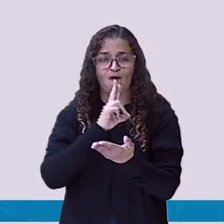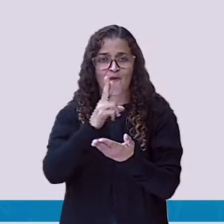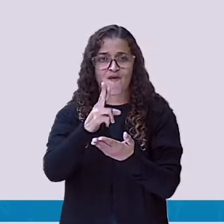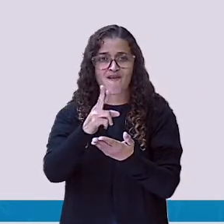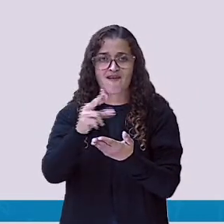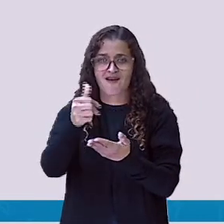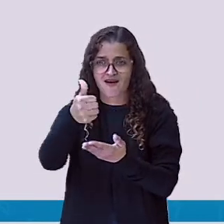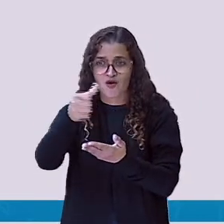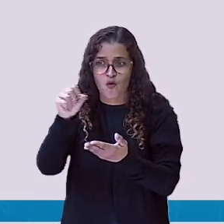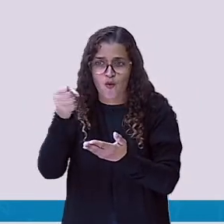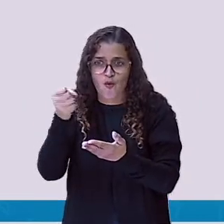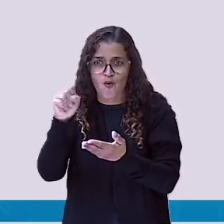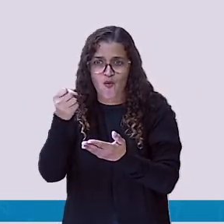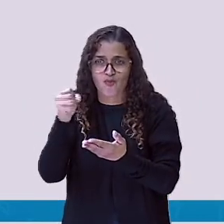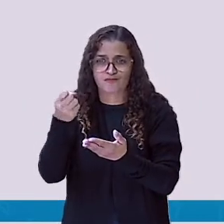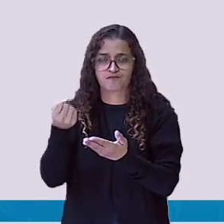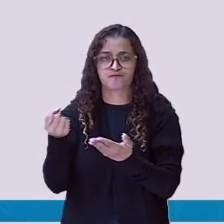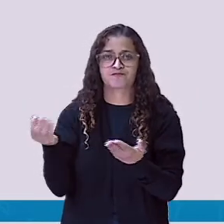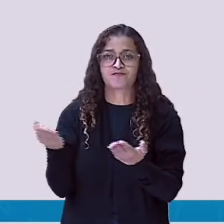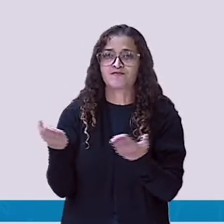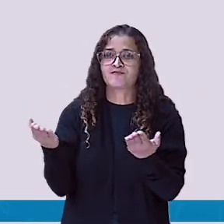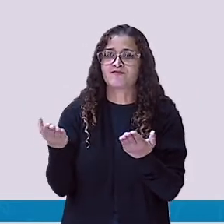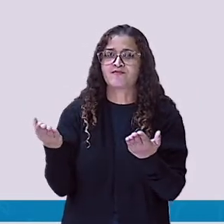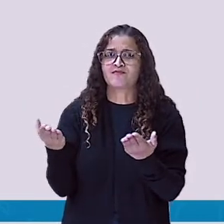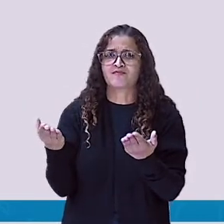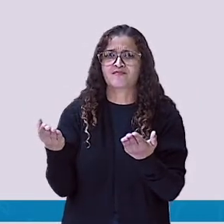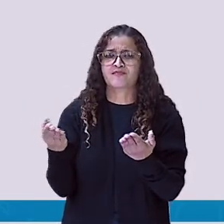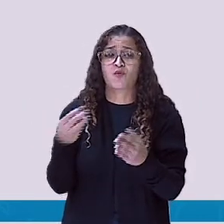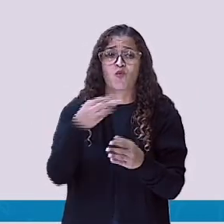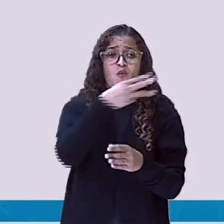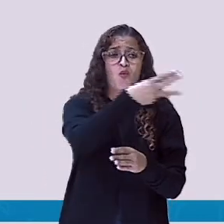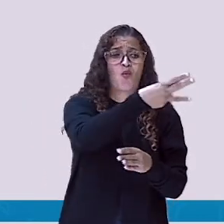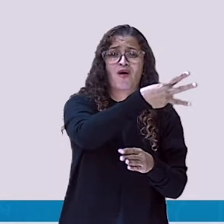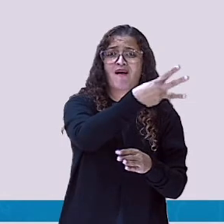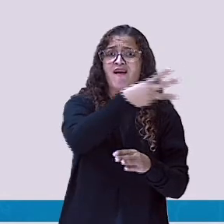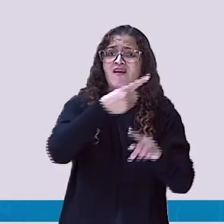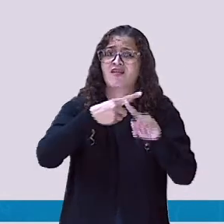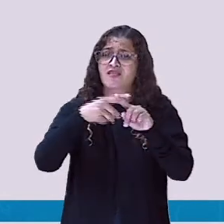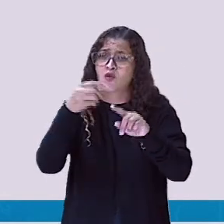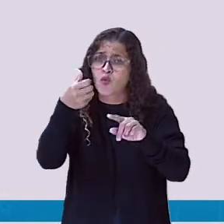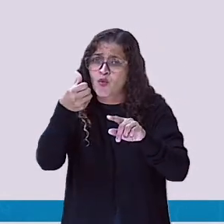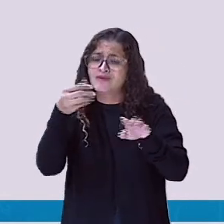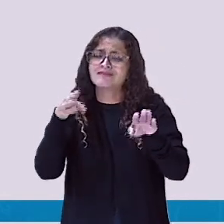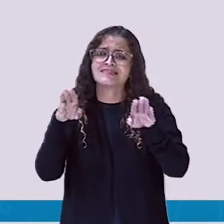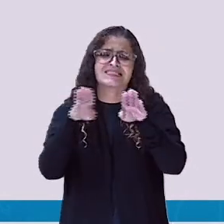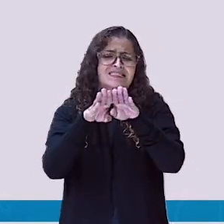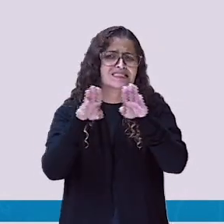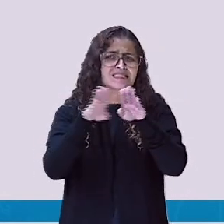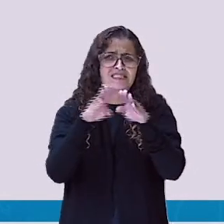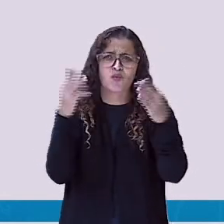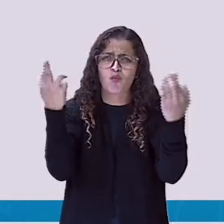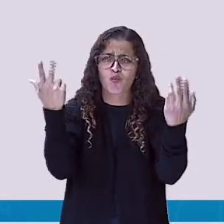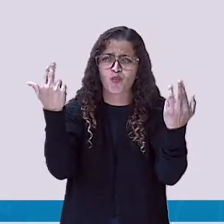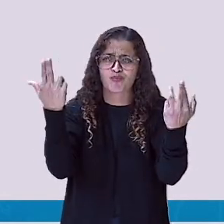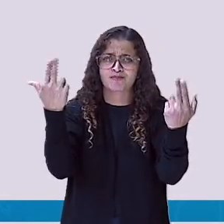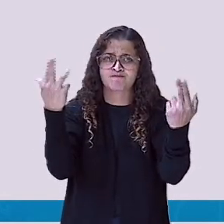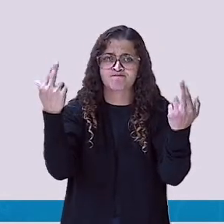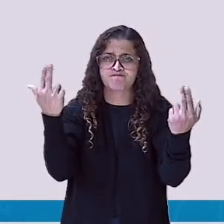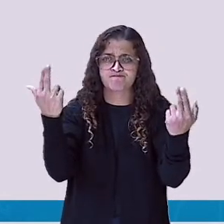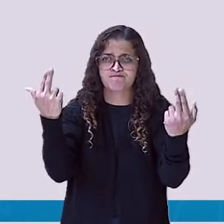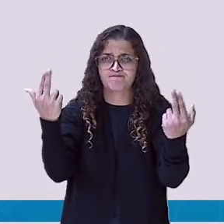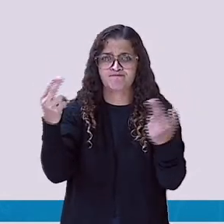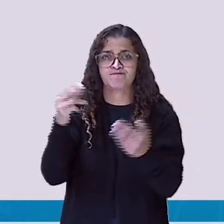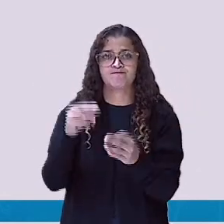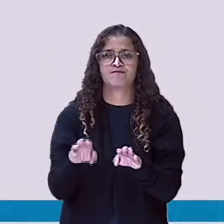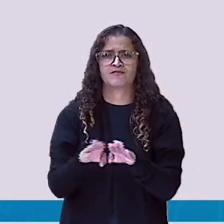18 aqui nessa resposta. Mas 3 vezes o 6 é a mesma coisa. Uma vez, 2 vezes,